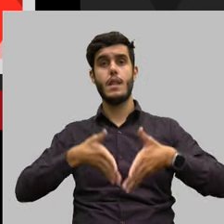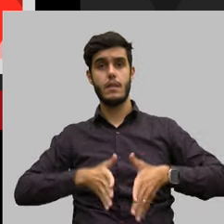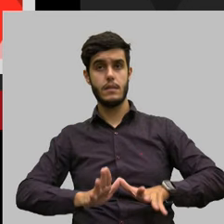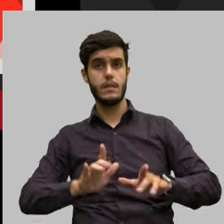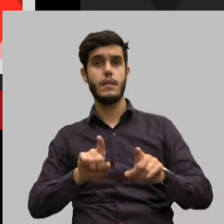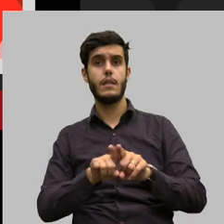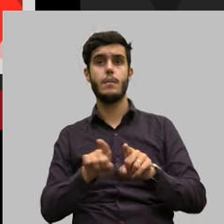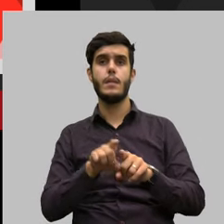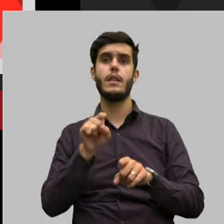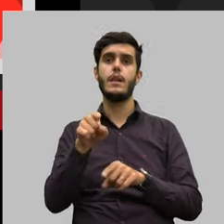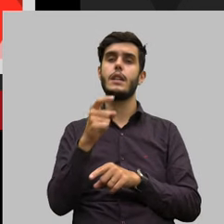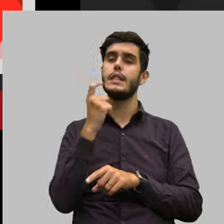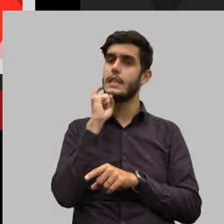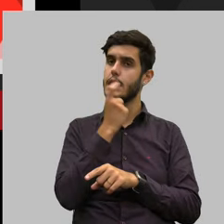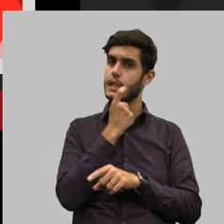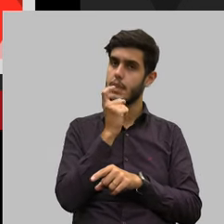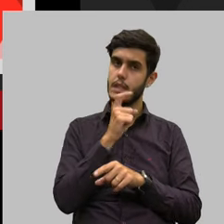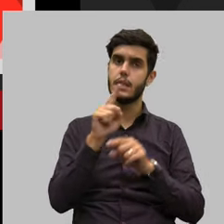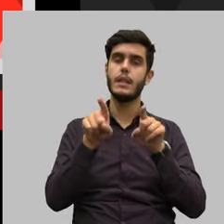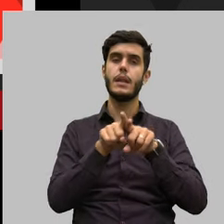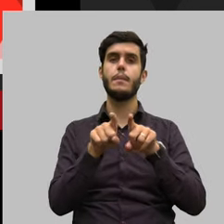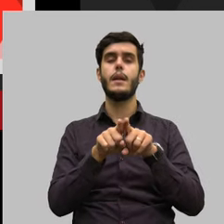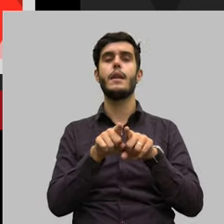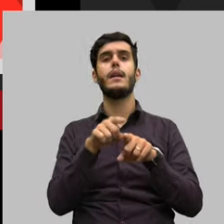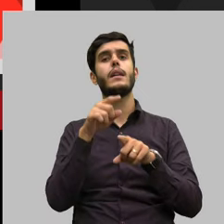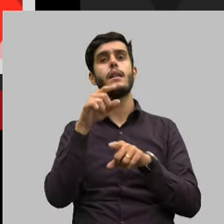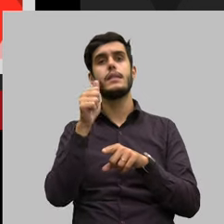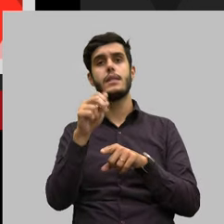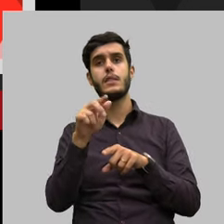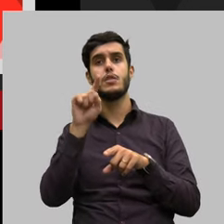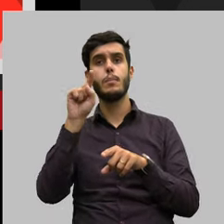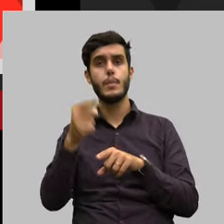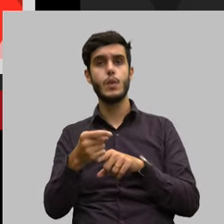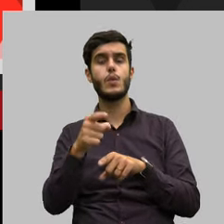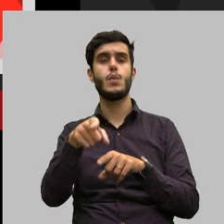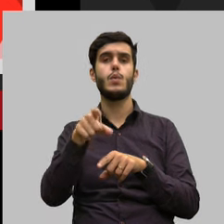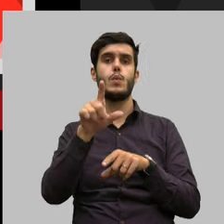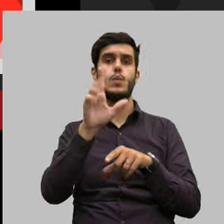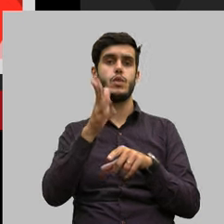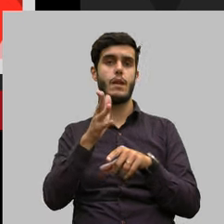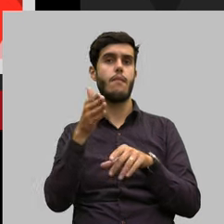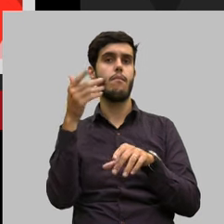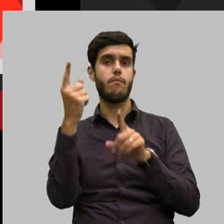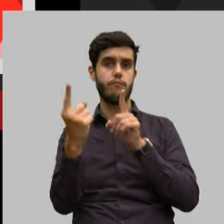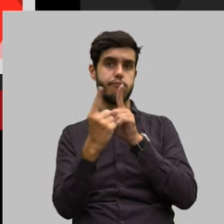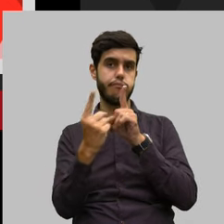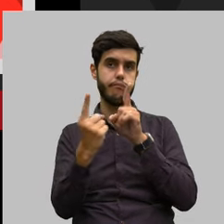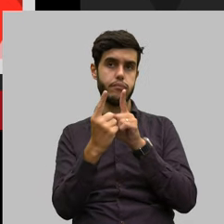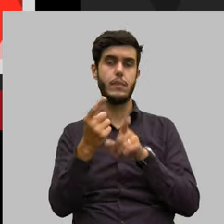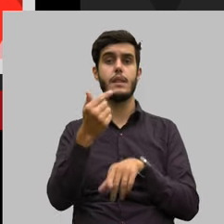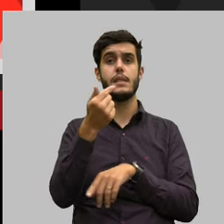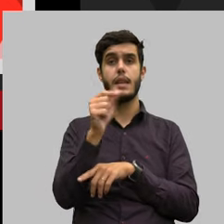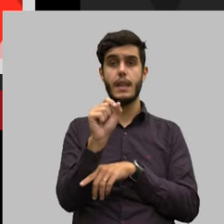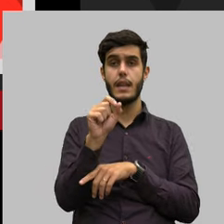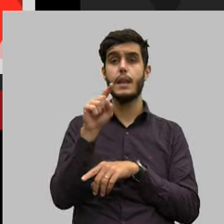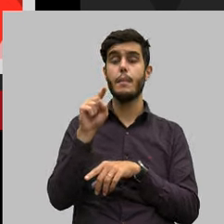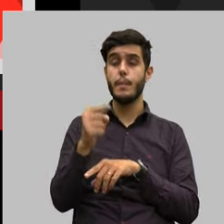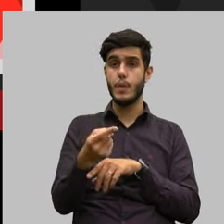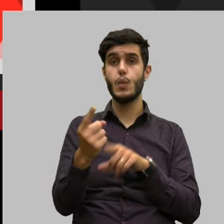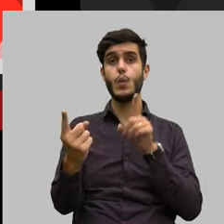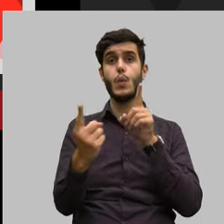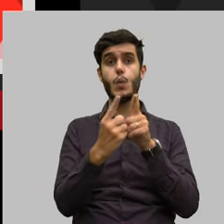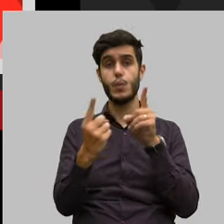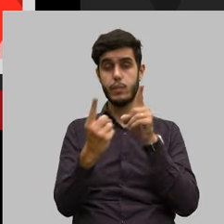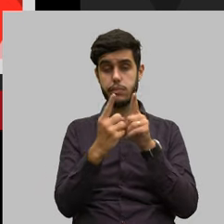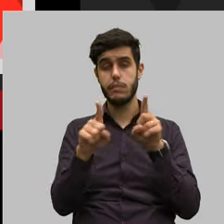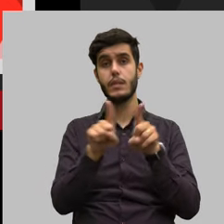geodon mais de 17.000 consultas no centro de especialidades médicas a gente ofertou mais de 70.000 consultas eletivas em mais de